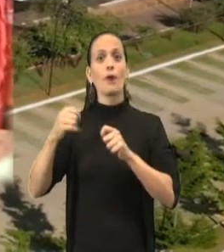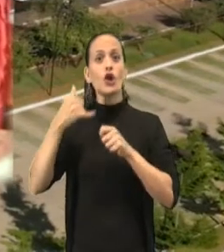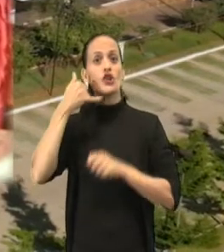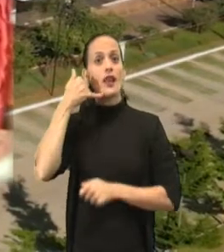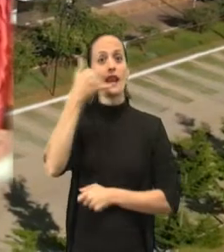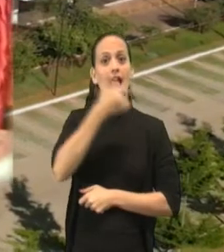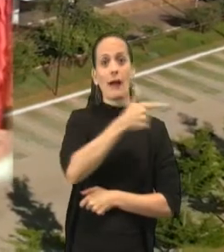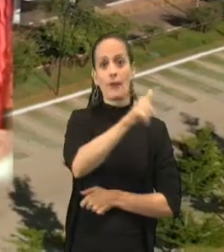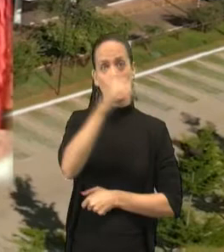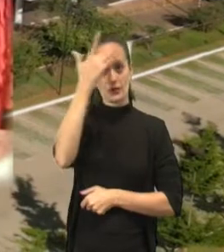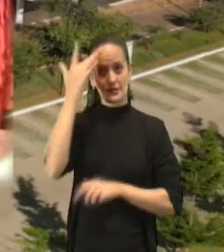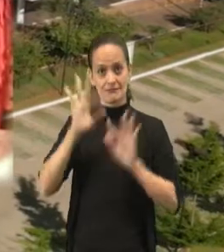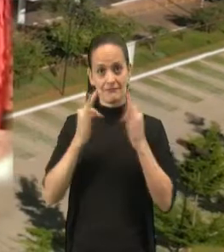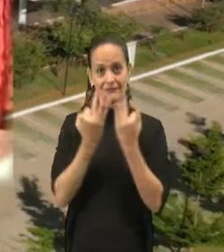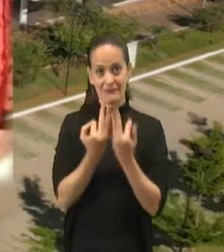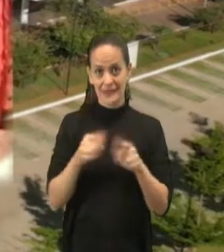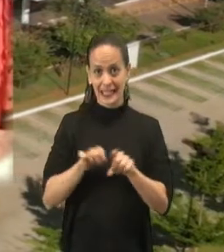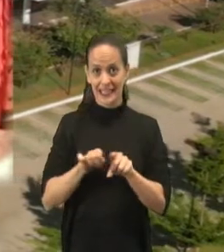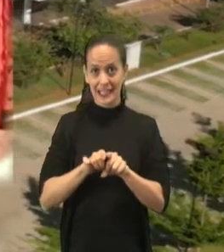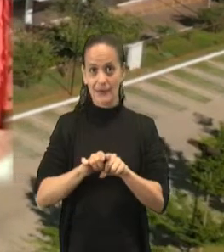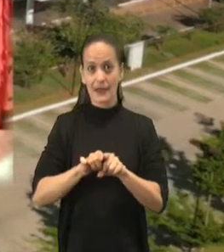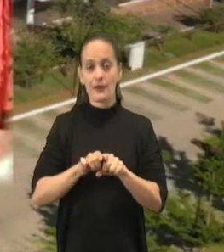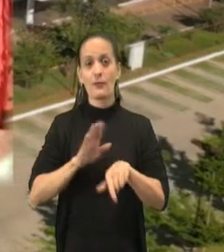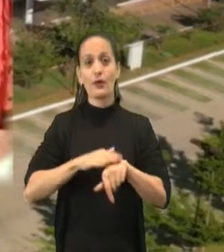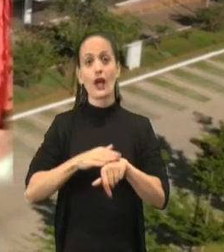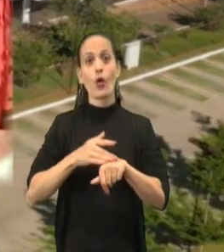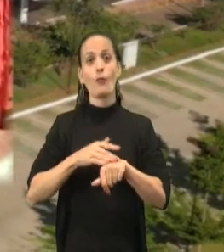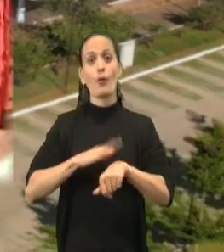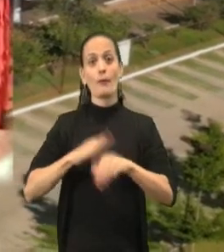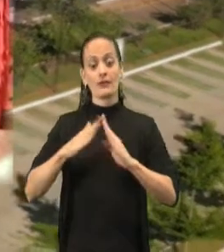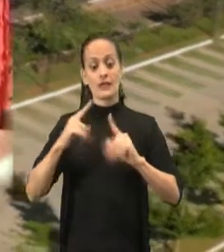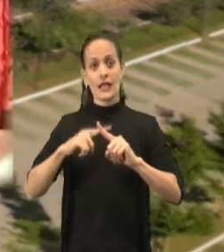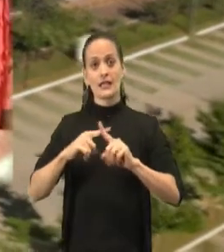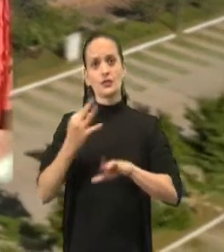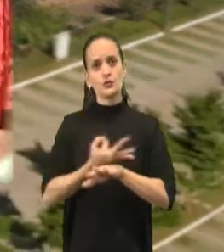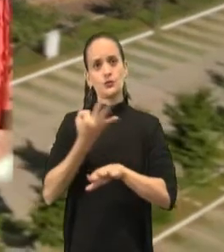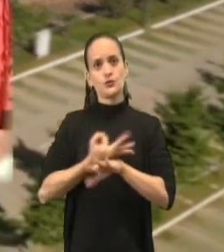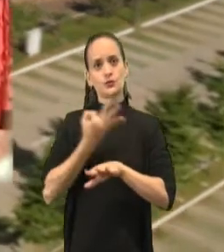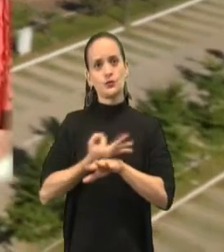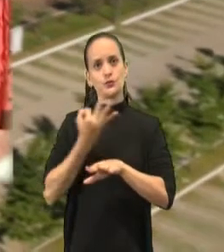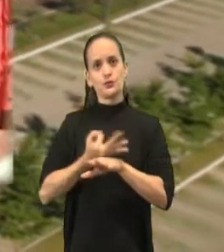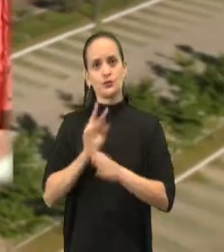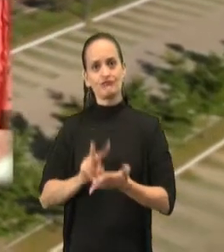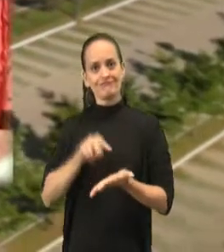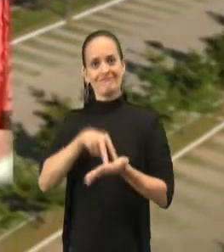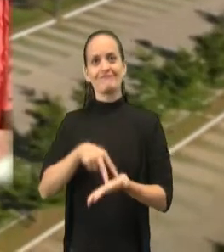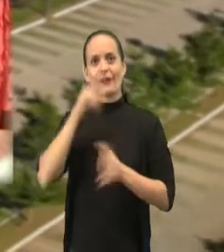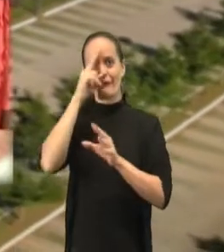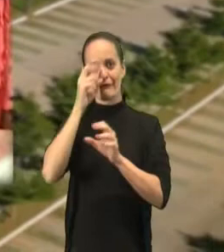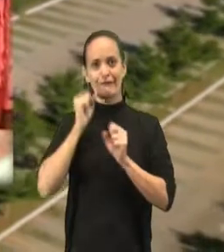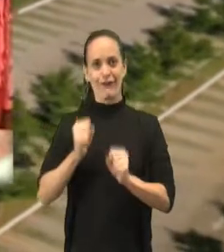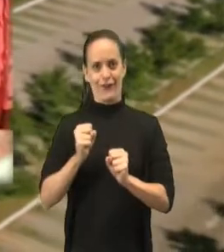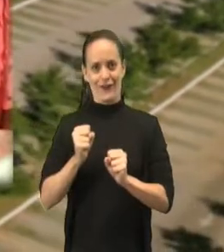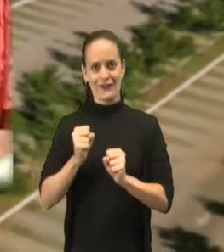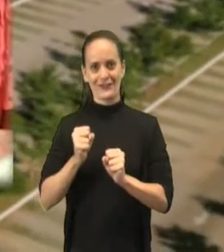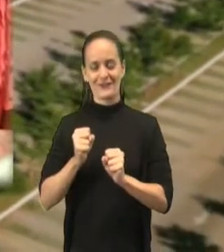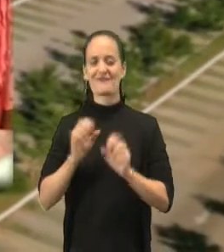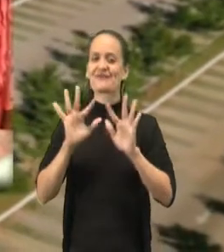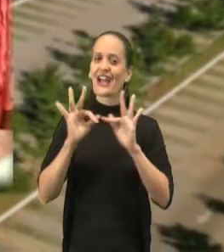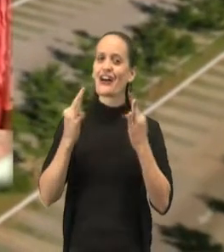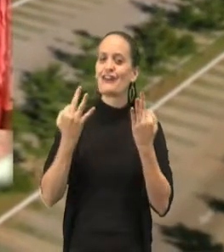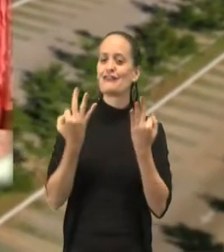família. Assim, no ano da perseverança da igreja, nós seremos fortalecidos.